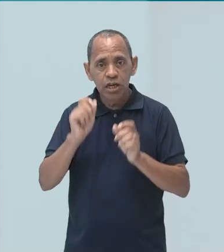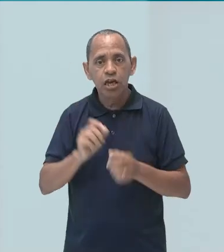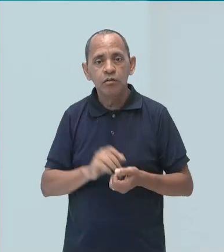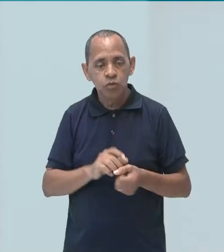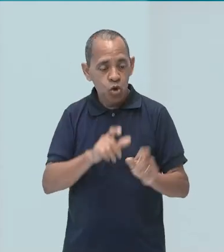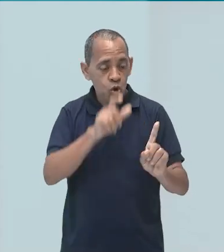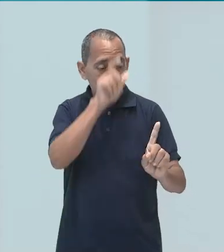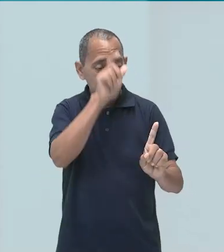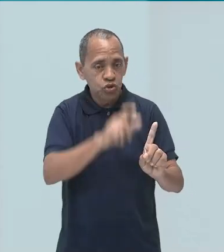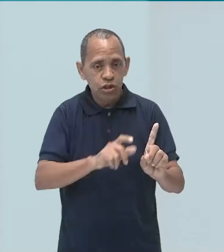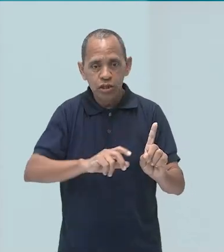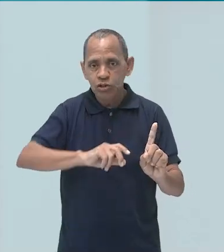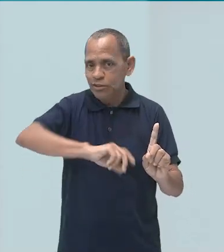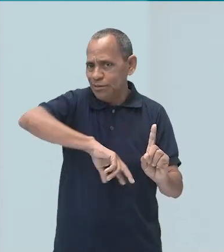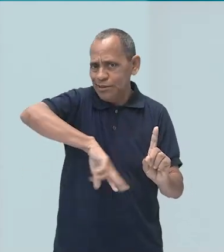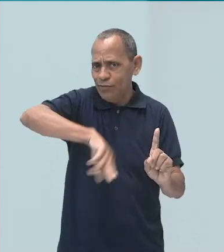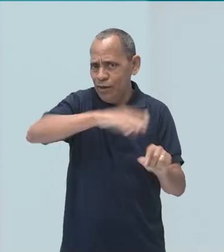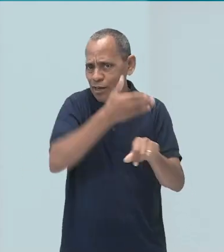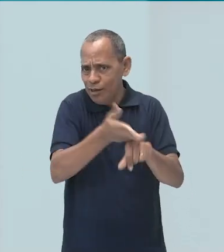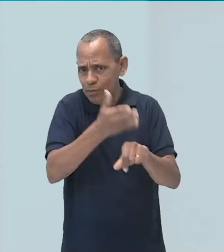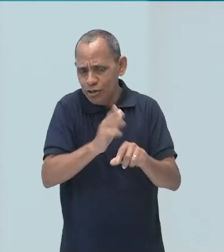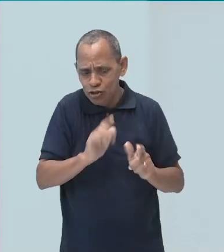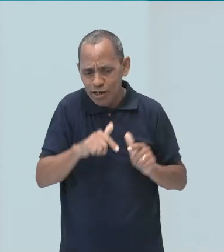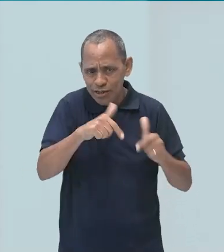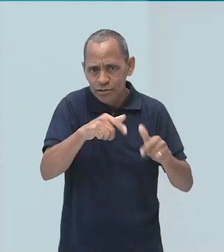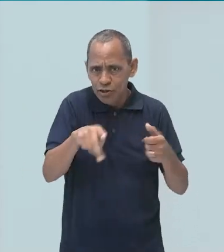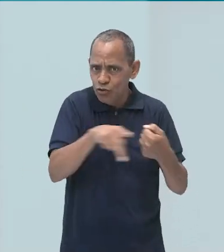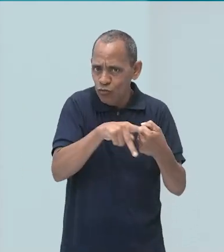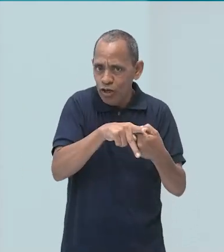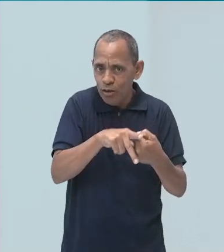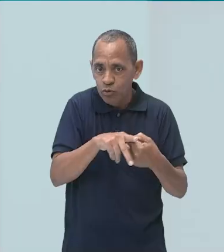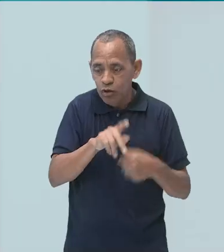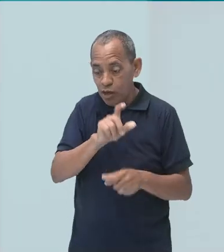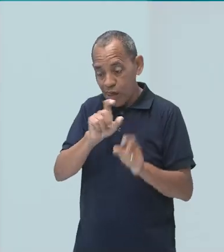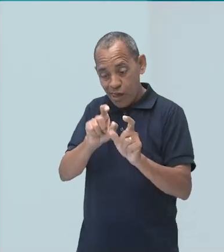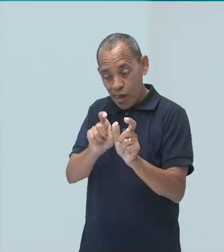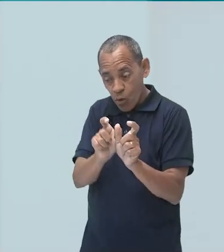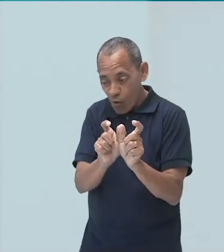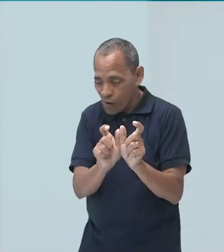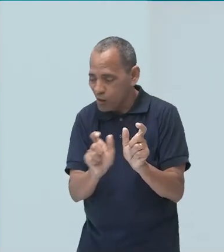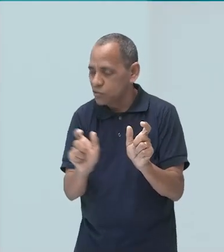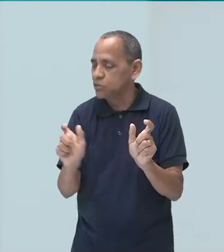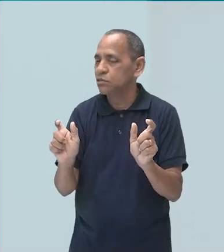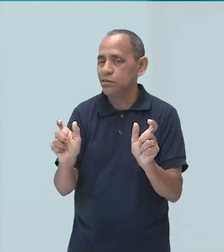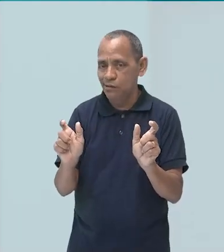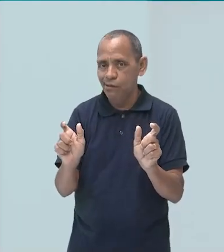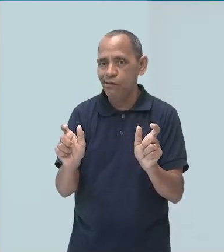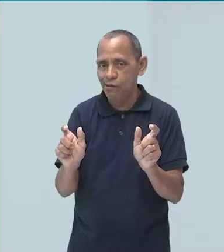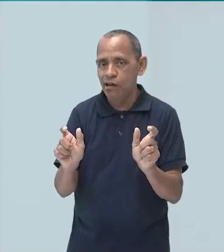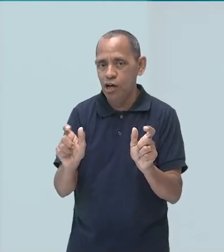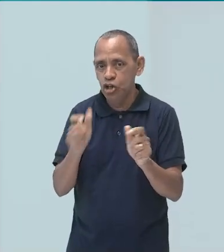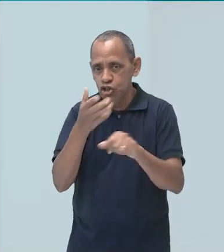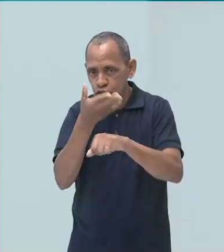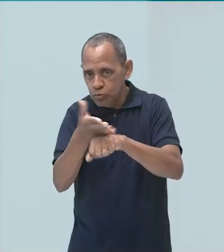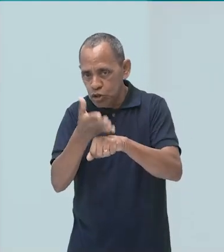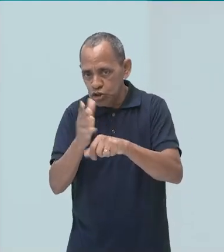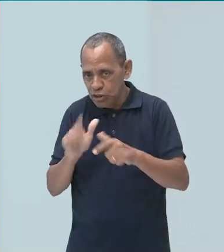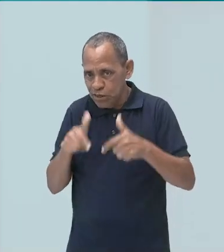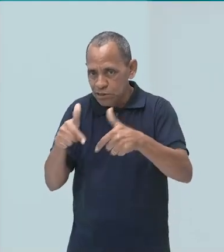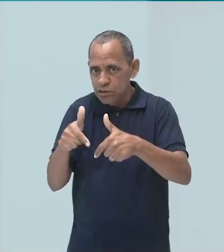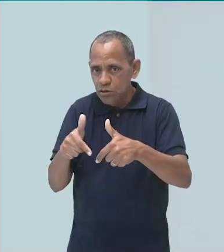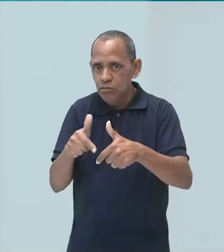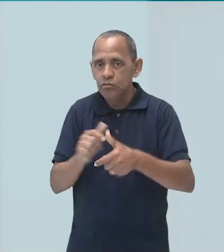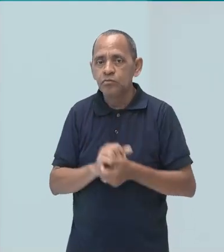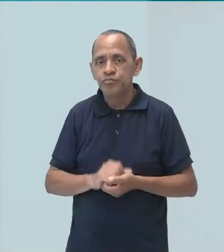é justamente essa situação em que o sujeito não está praticando a ação do verbo. É outro elemento